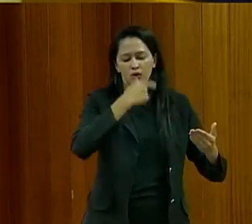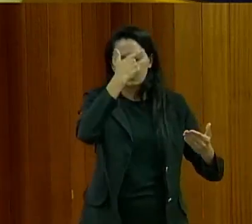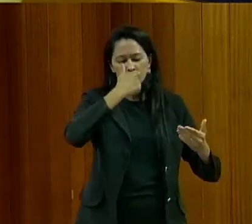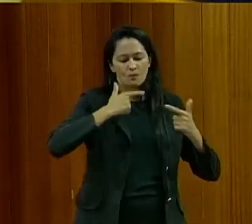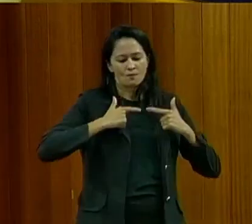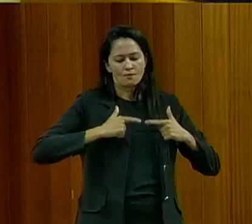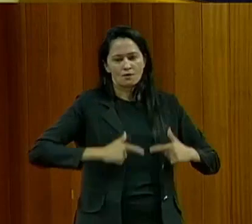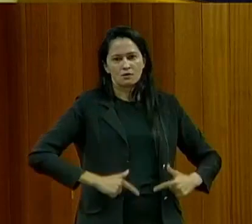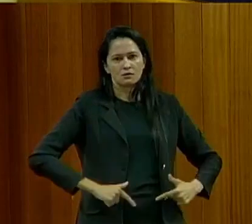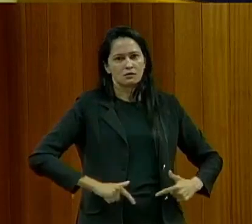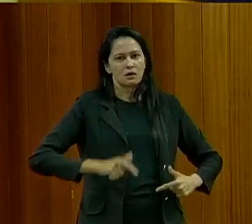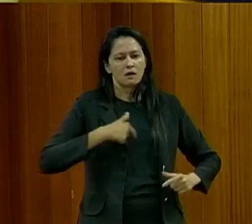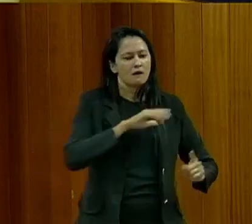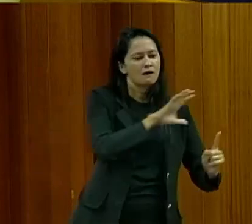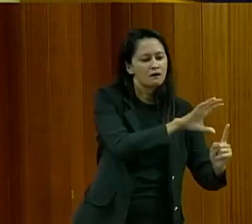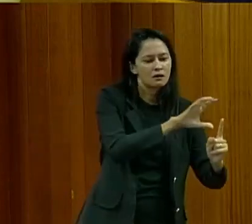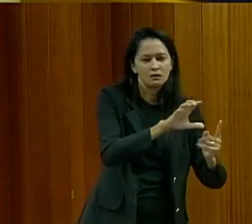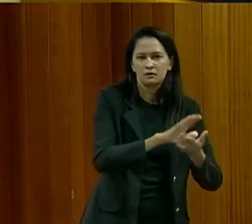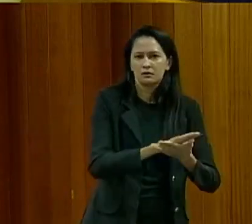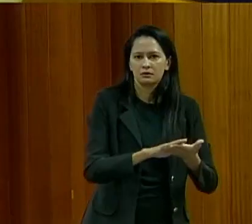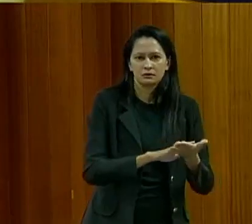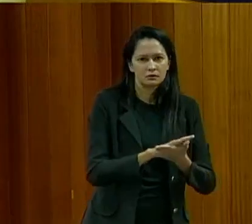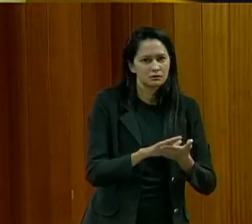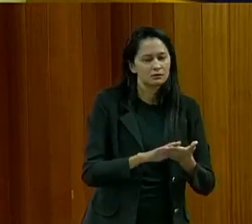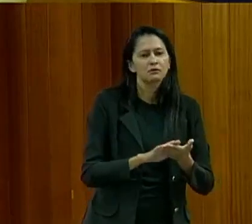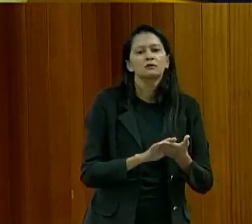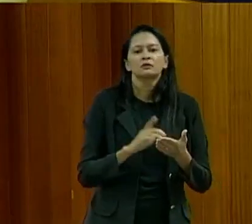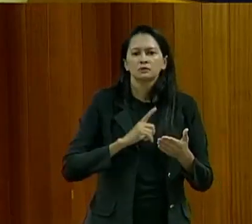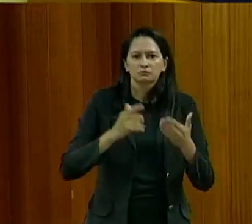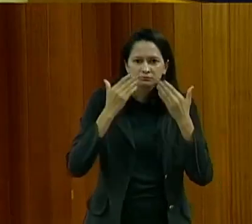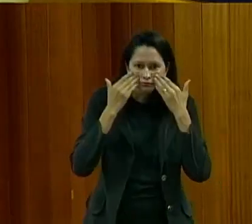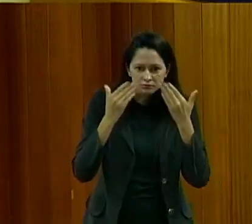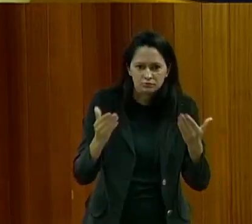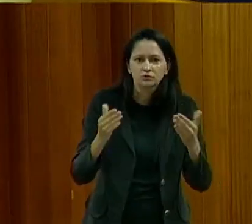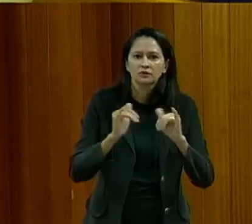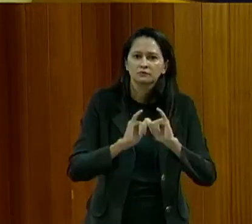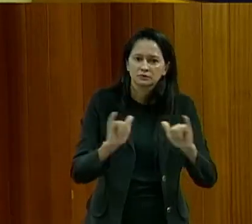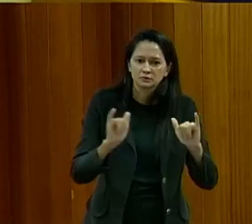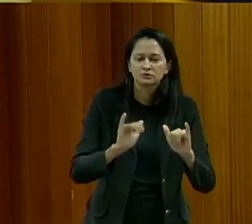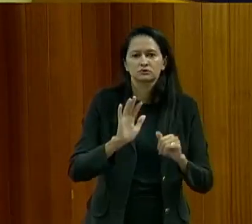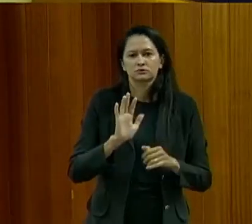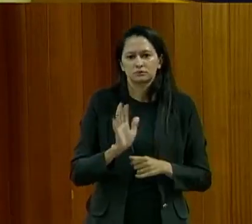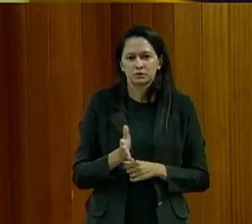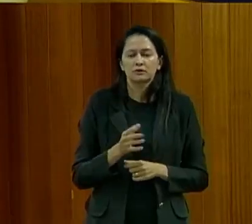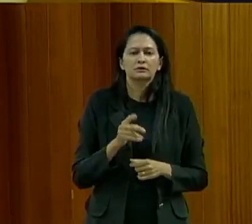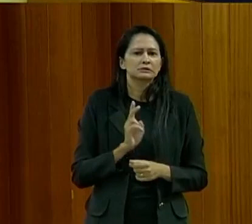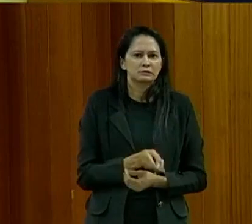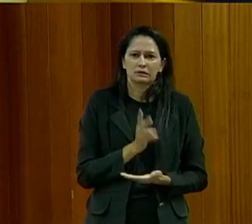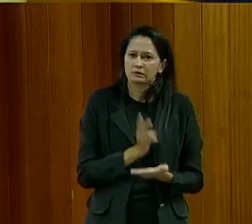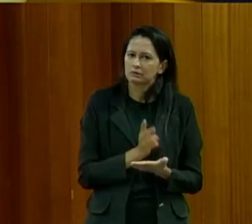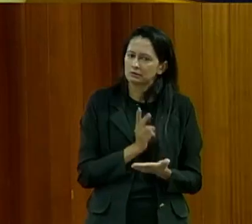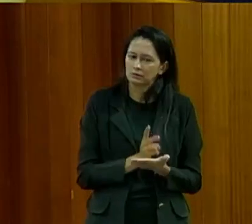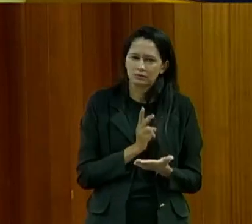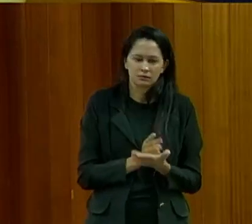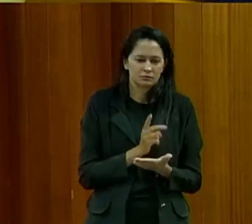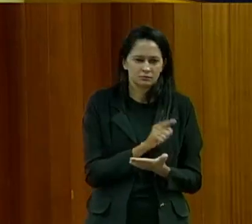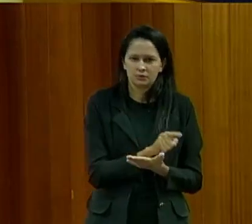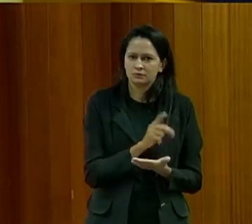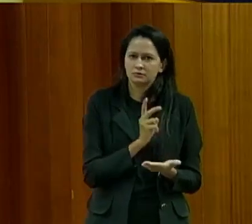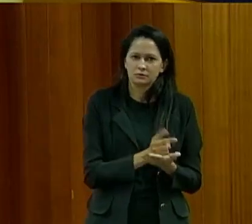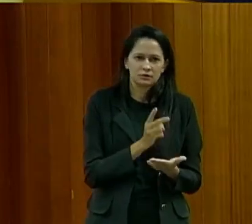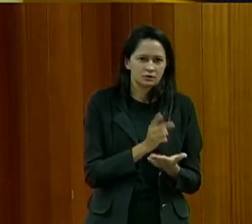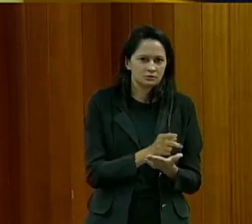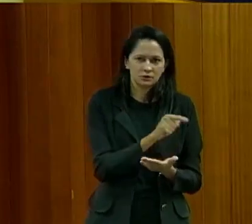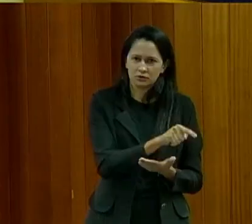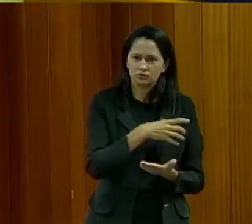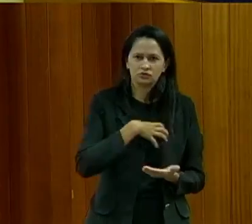todos os vereadores de forma pública que será assim enquanto eu estiver presidindo a comissão.